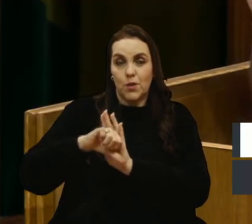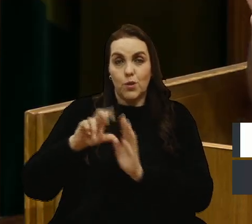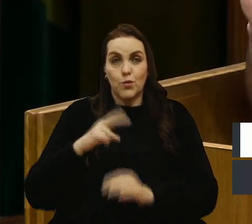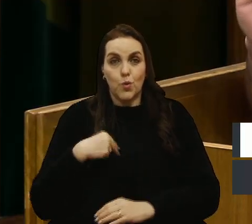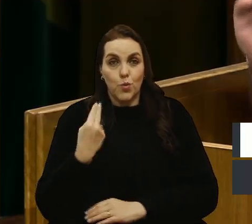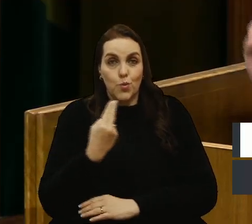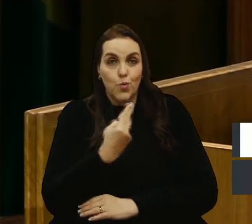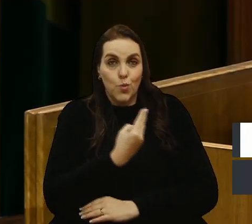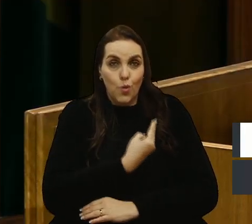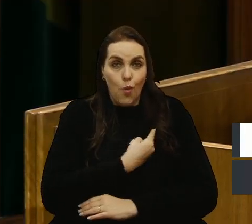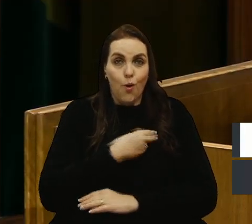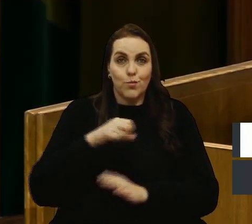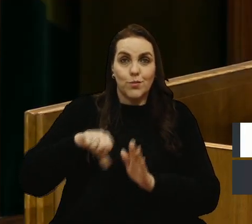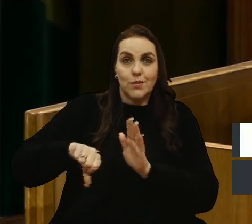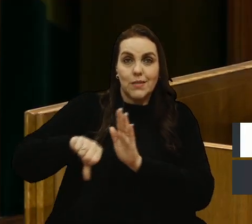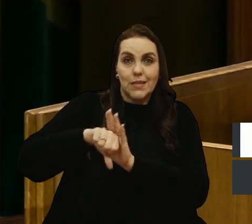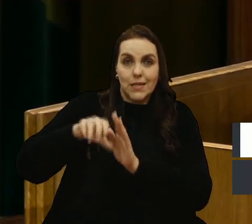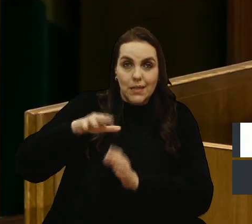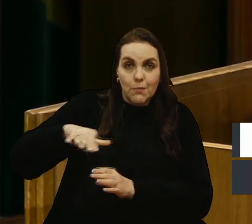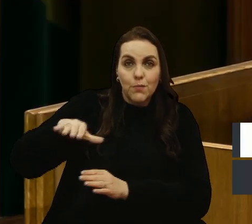nossos criminosos.